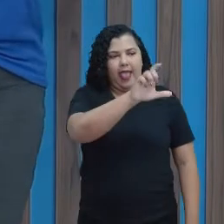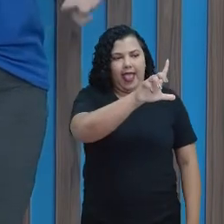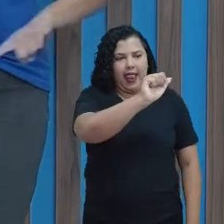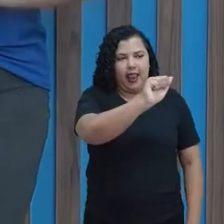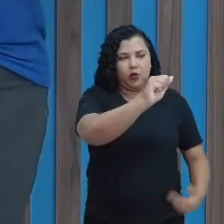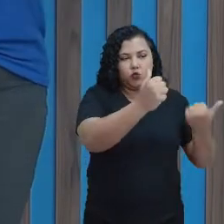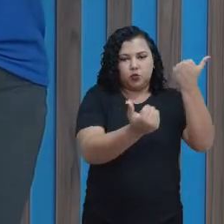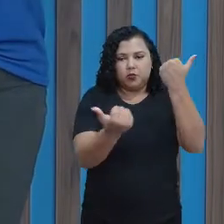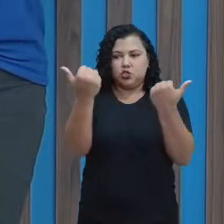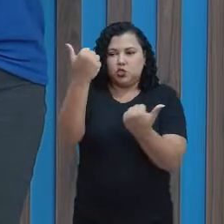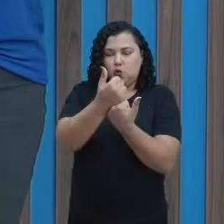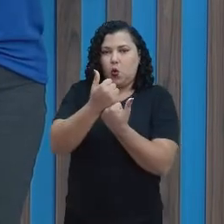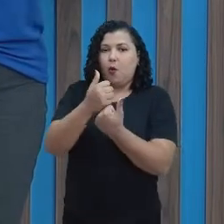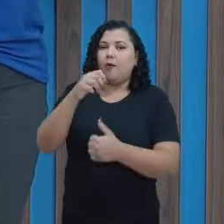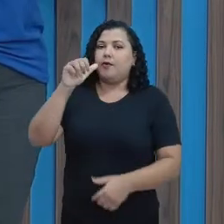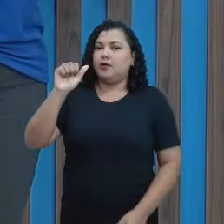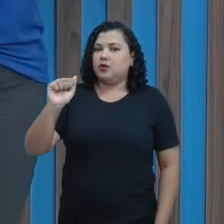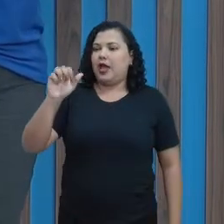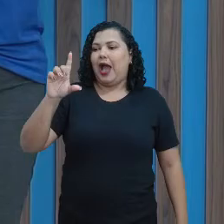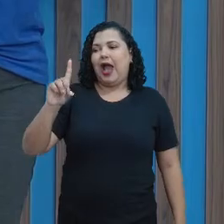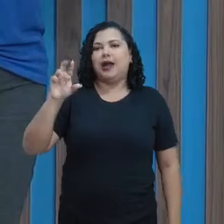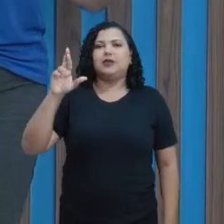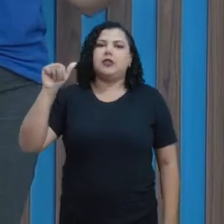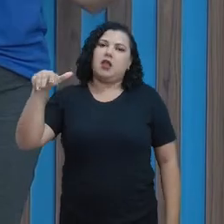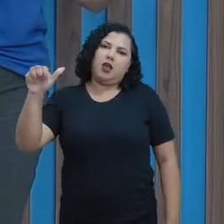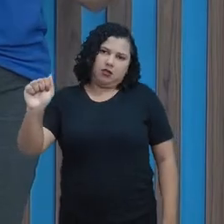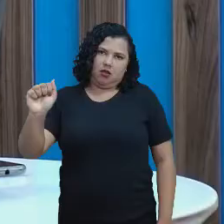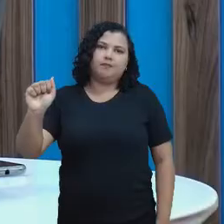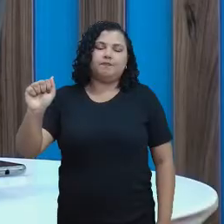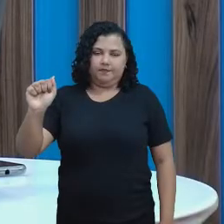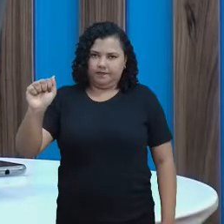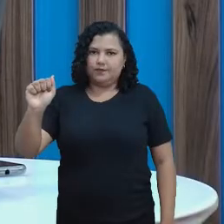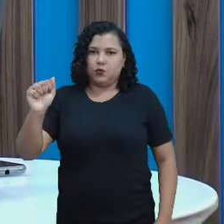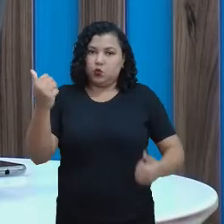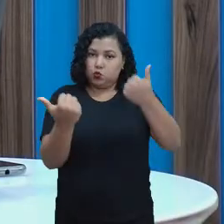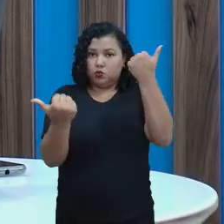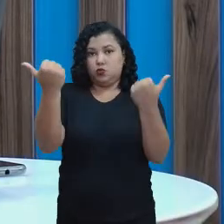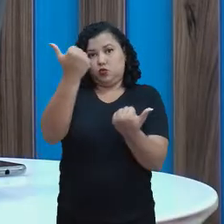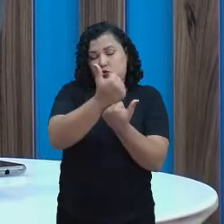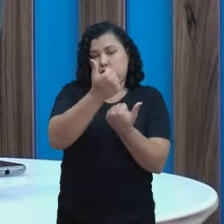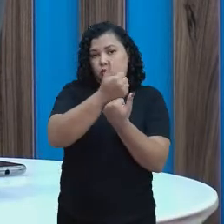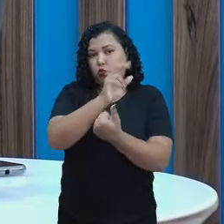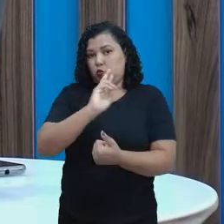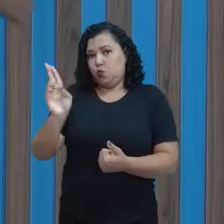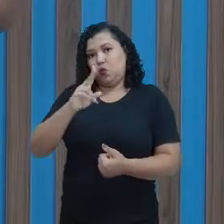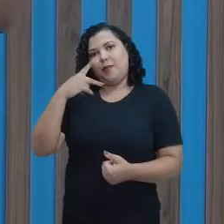estou substituindo o sujeito, Adriana. Eu estou substituindo o